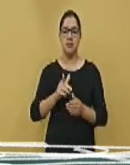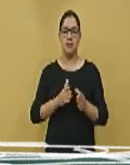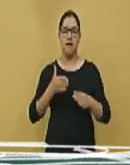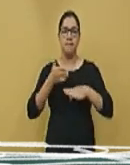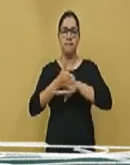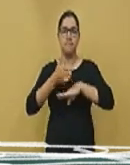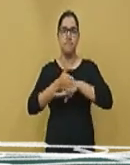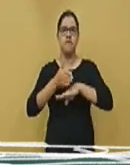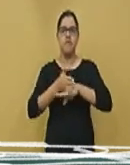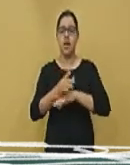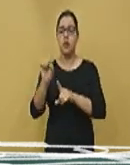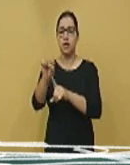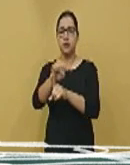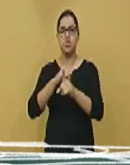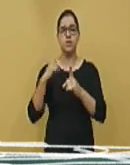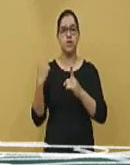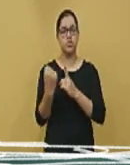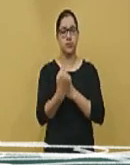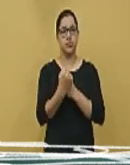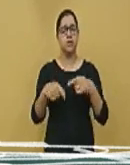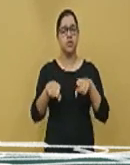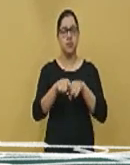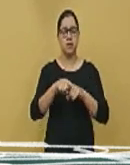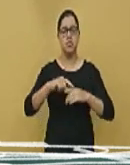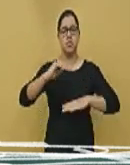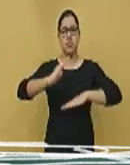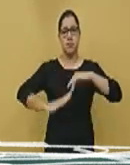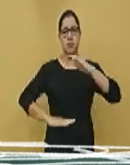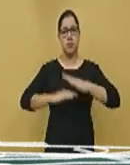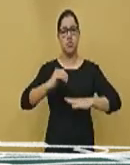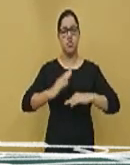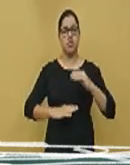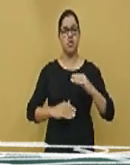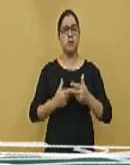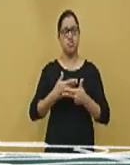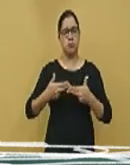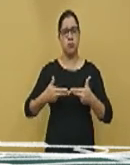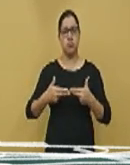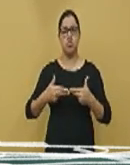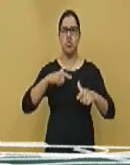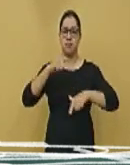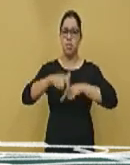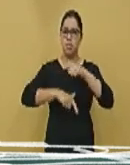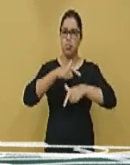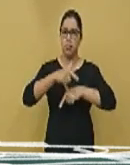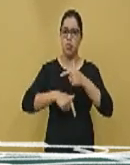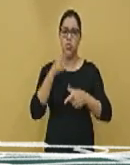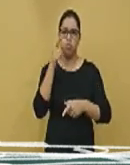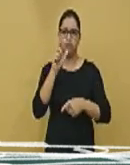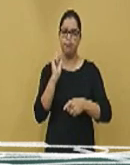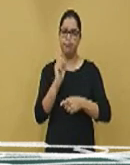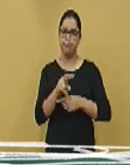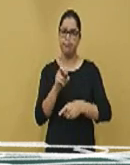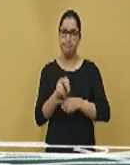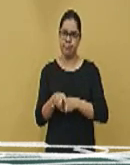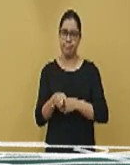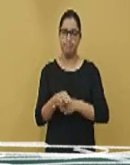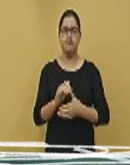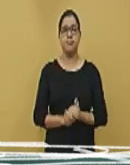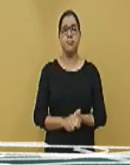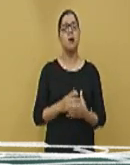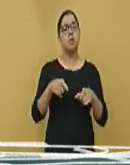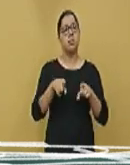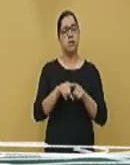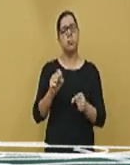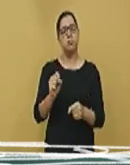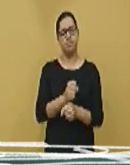à sociedade, à sua atuação profissional e ao mercado de trabalho. E isso também nós temos o compromisso de construir